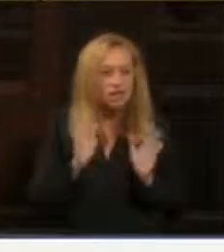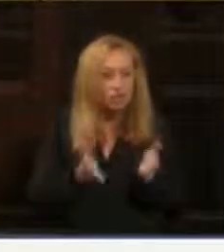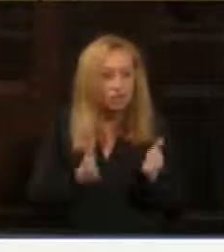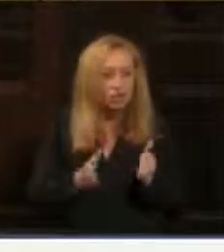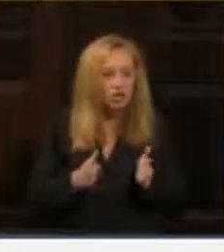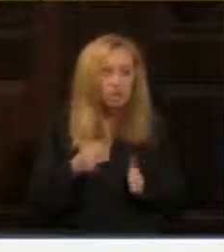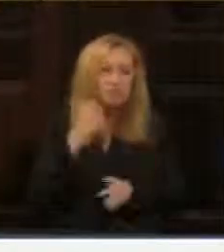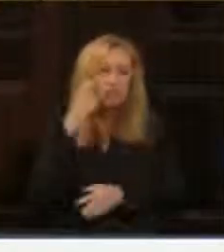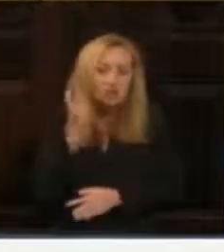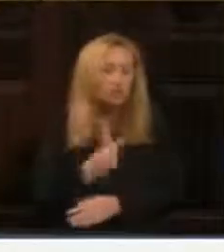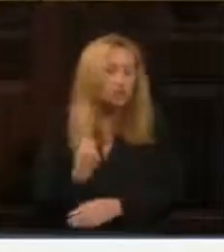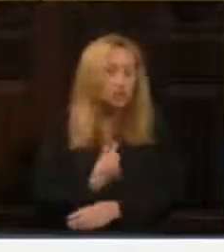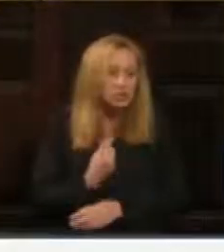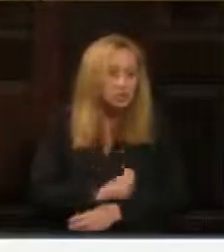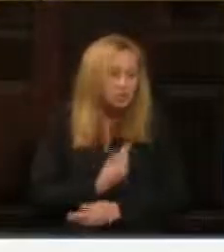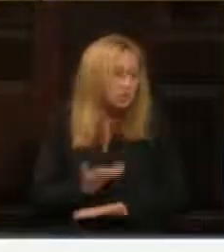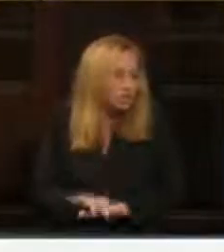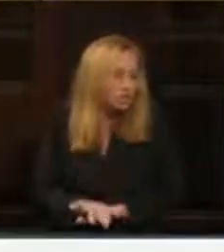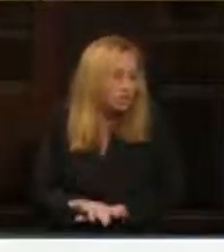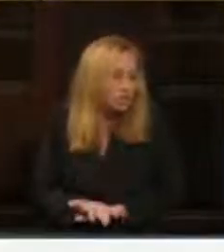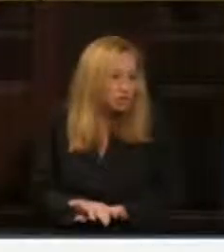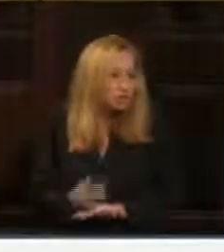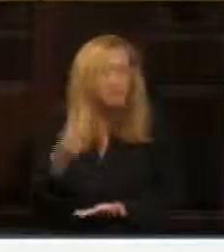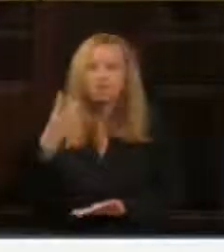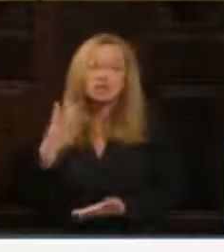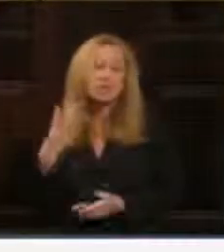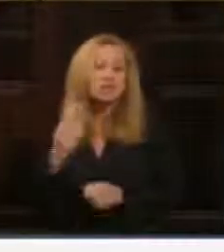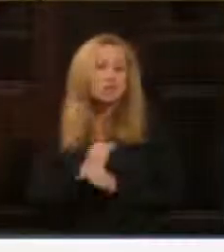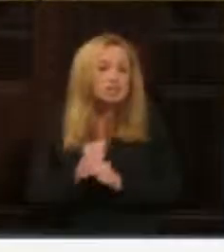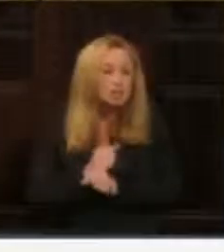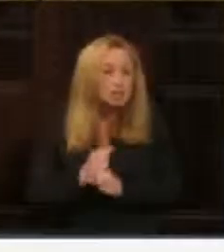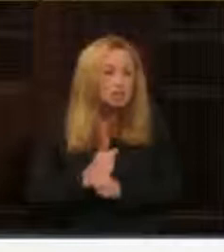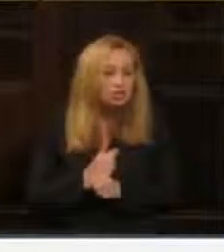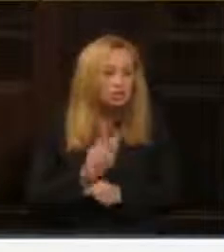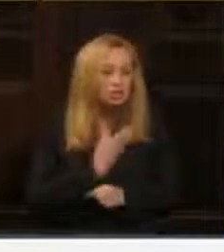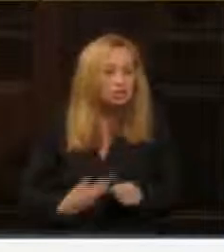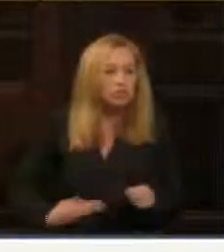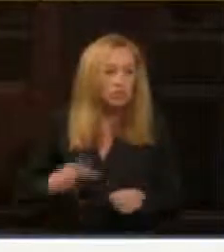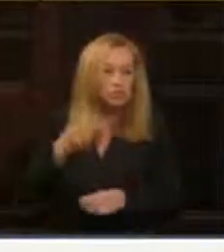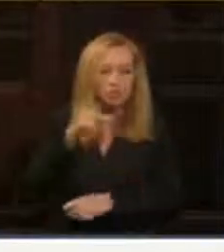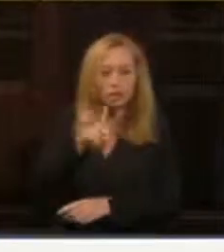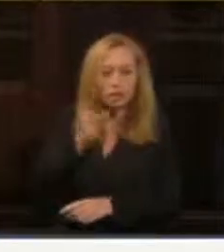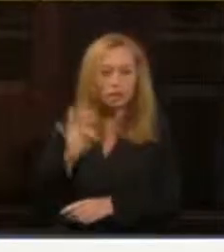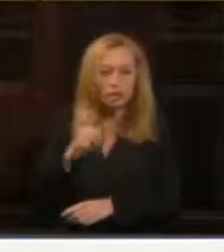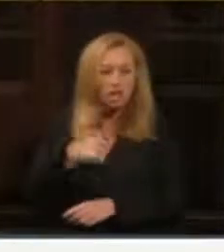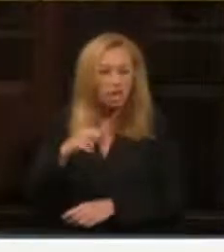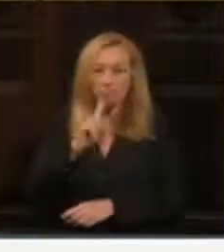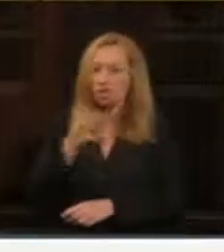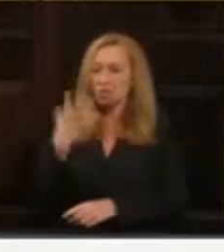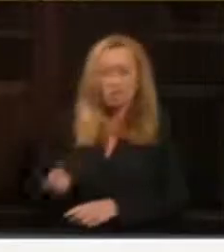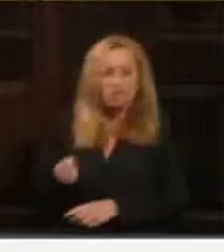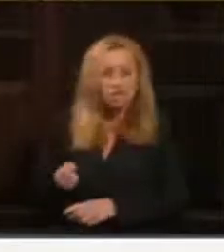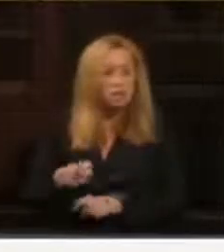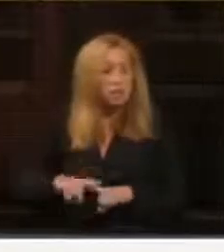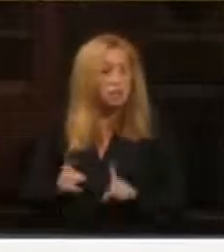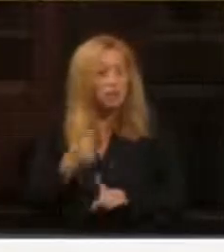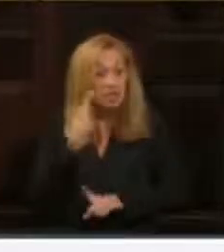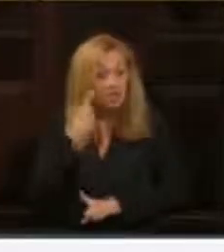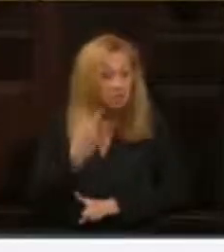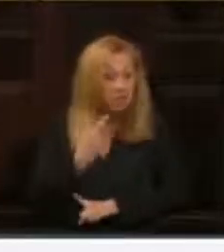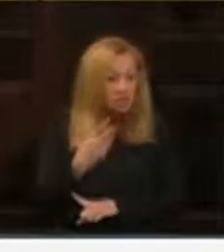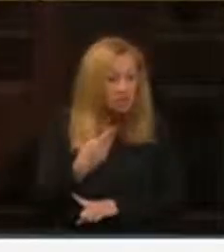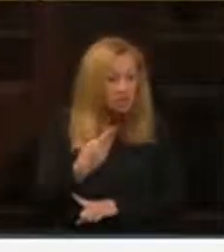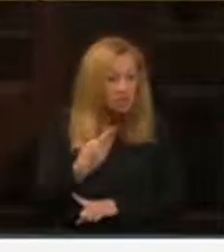Itamaraty, ou a dos próprios 13 anos de governo do PT, que eu não apoiei, mas que reconheço méritos e tenho